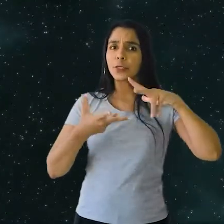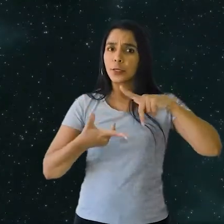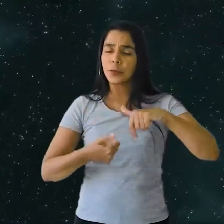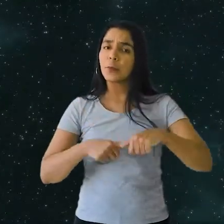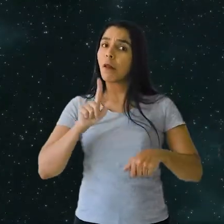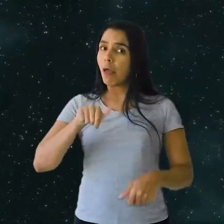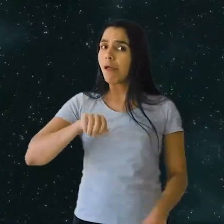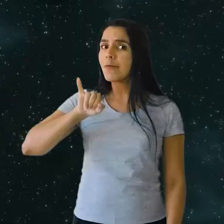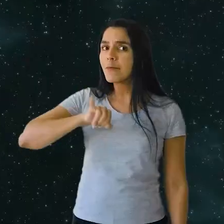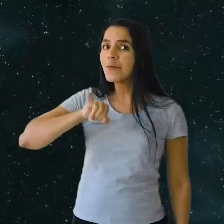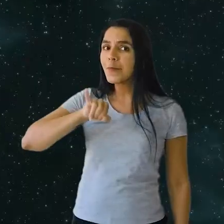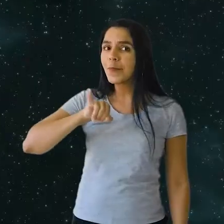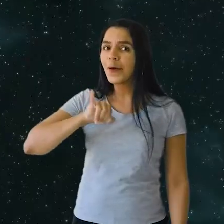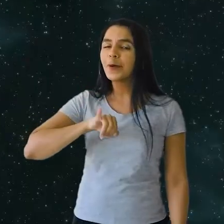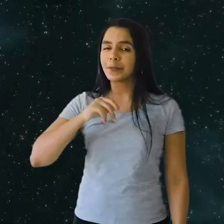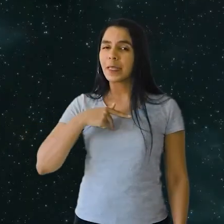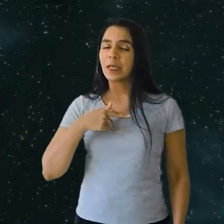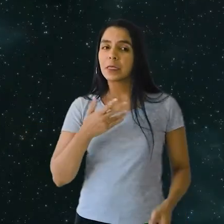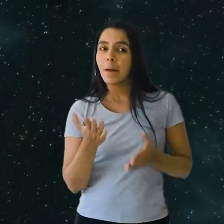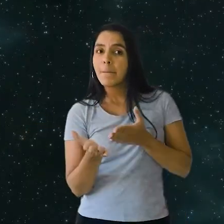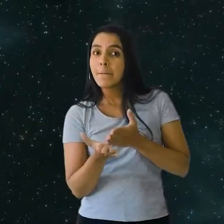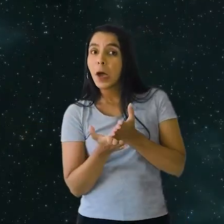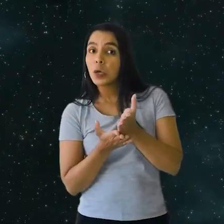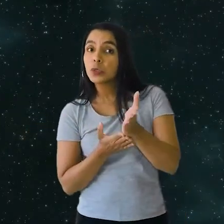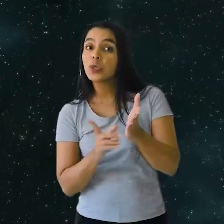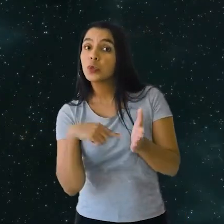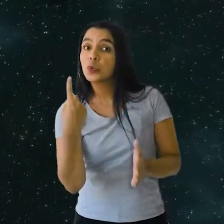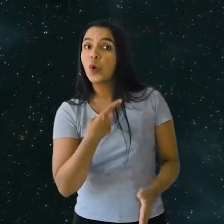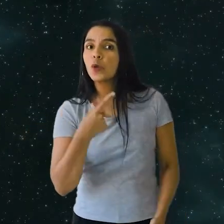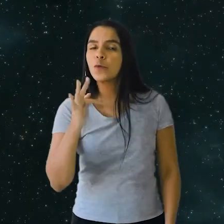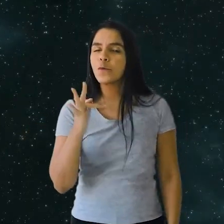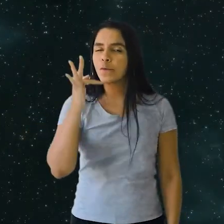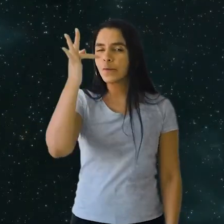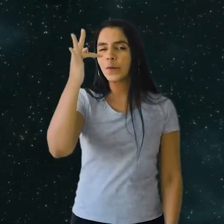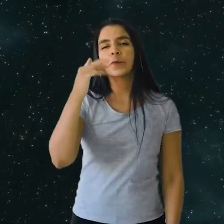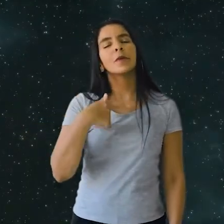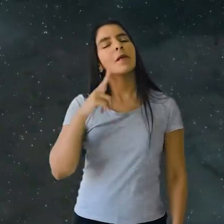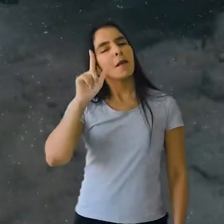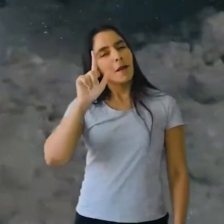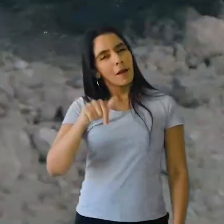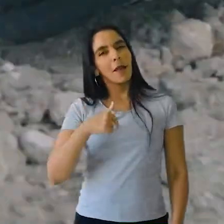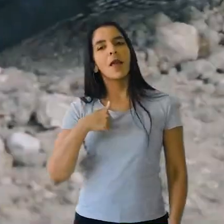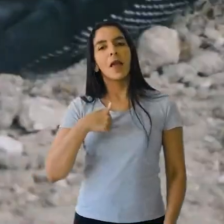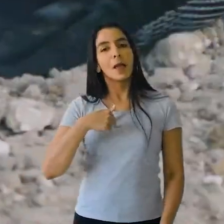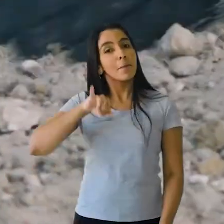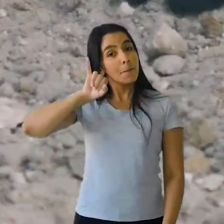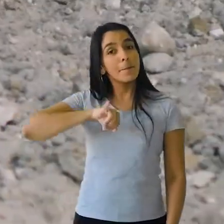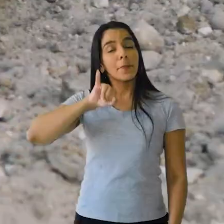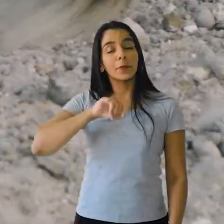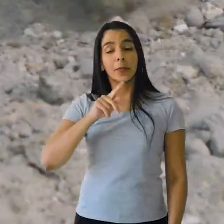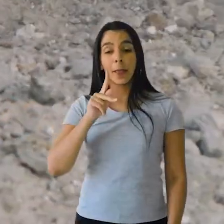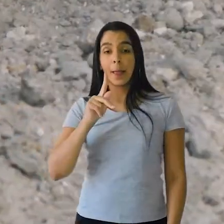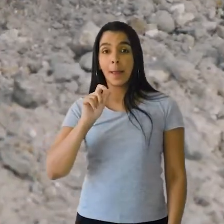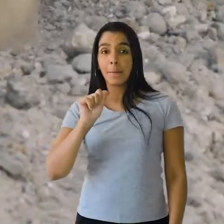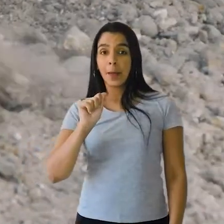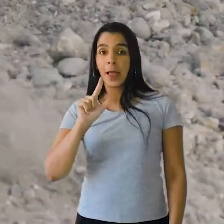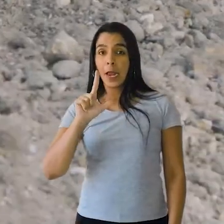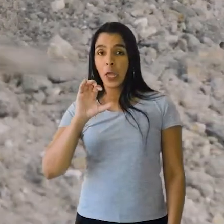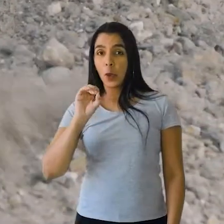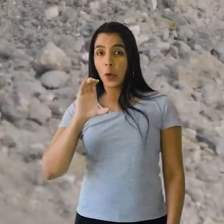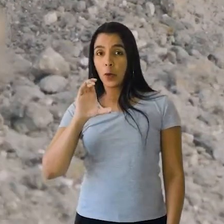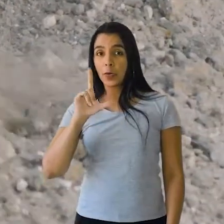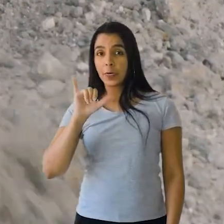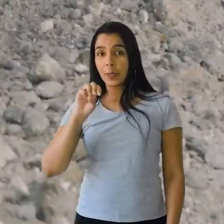história climática do planeta é de extrema importância para o direcionamento do nosso futuro. Essa é a grande relevância